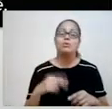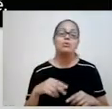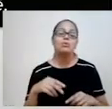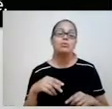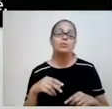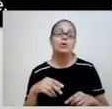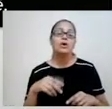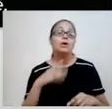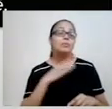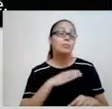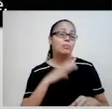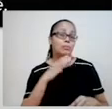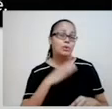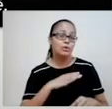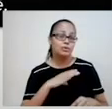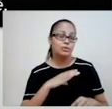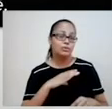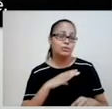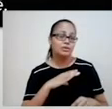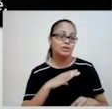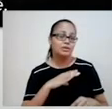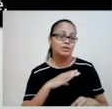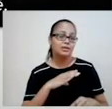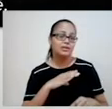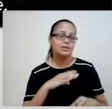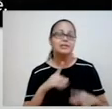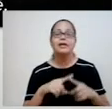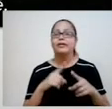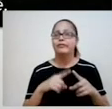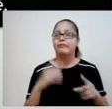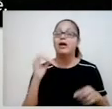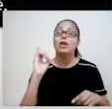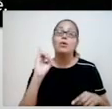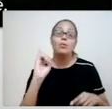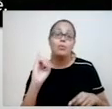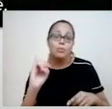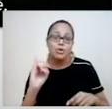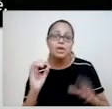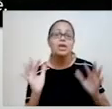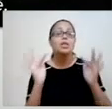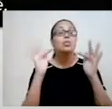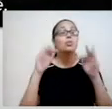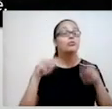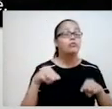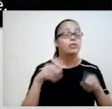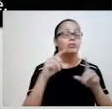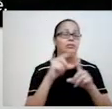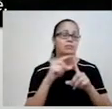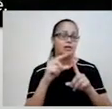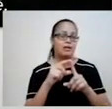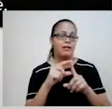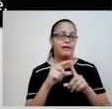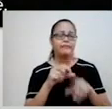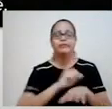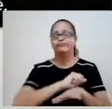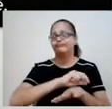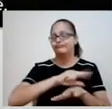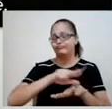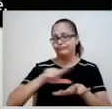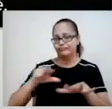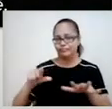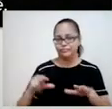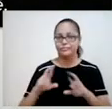Em português em vez de em português, português e não tem esse I, e assim por diante. Olha quantas diferenças que tem